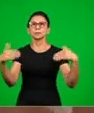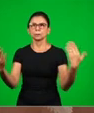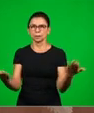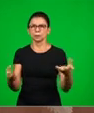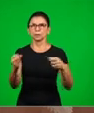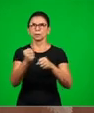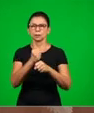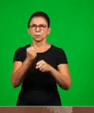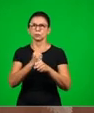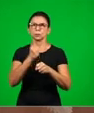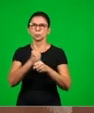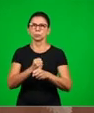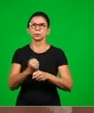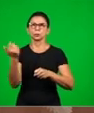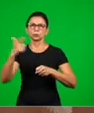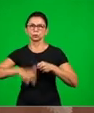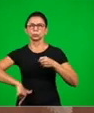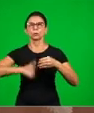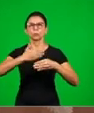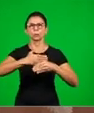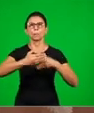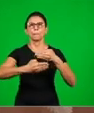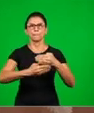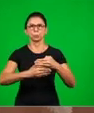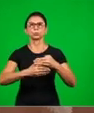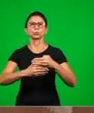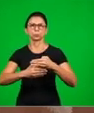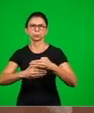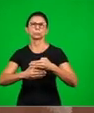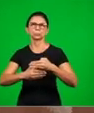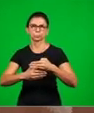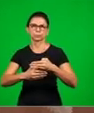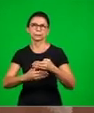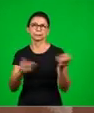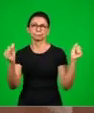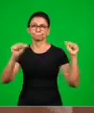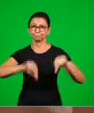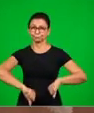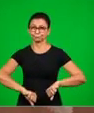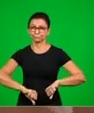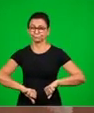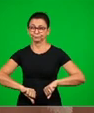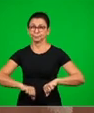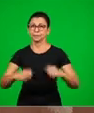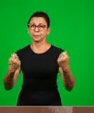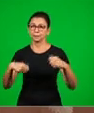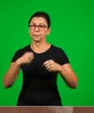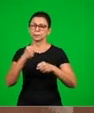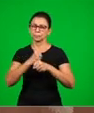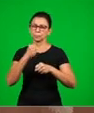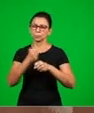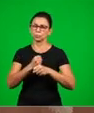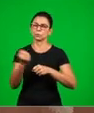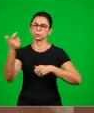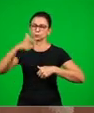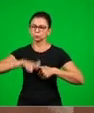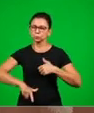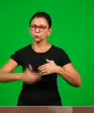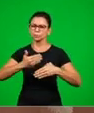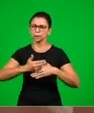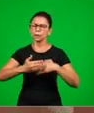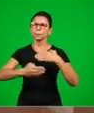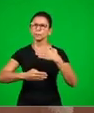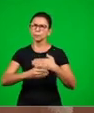muros. A situação de Israel era a pior que se pode imaginar. Mas era preciso restaurar, como foi restaurado,